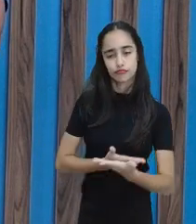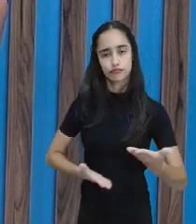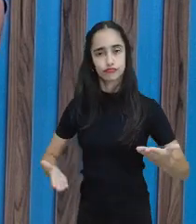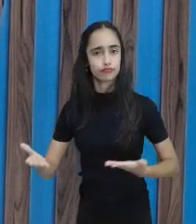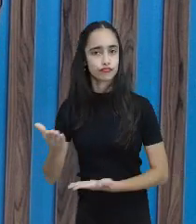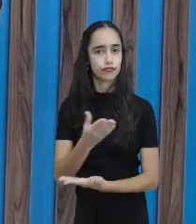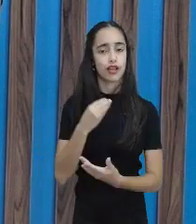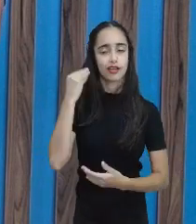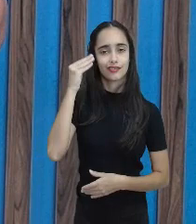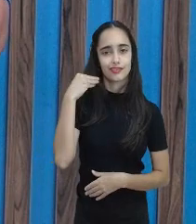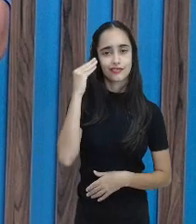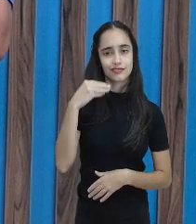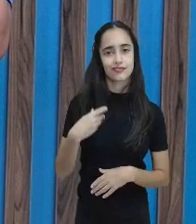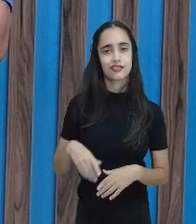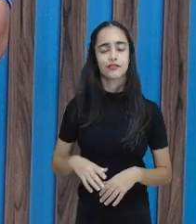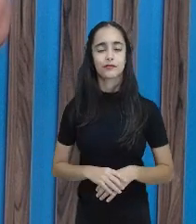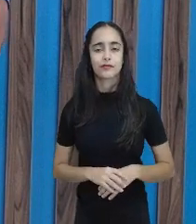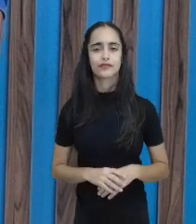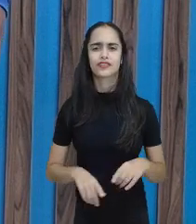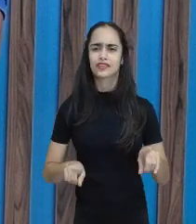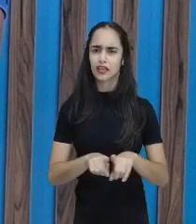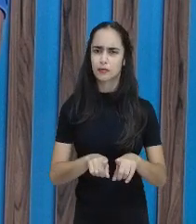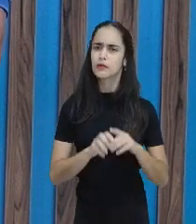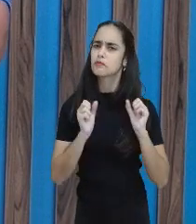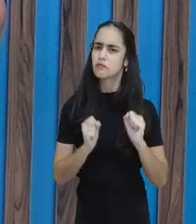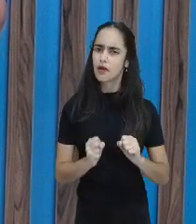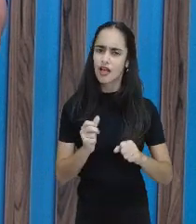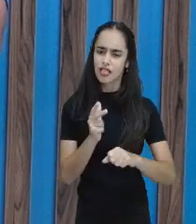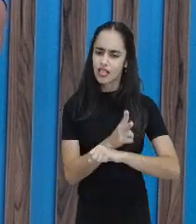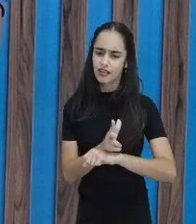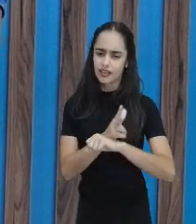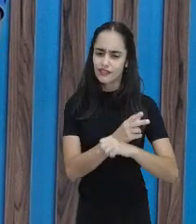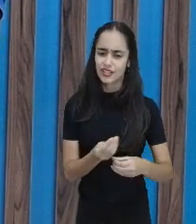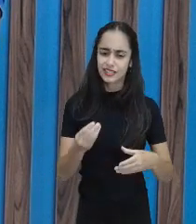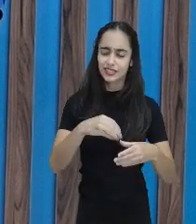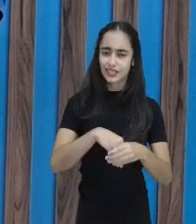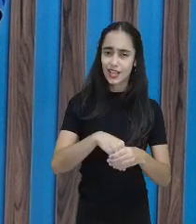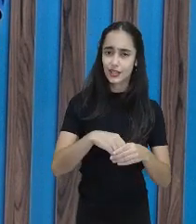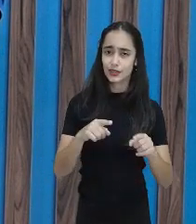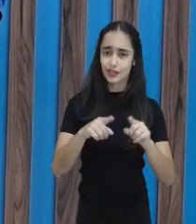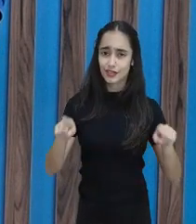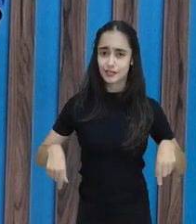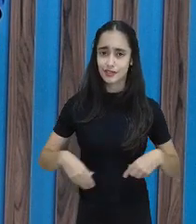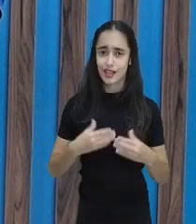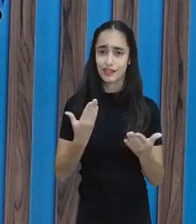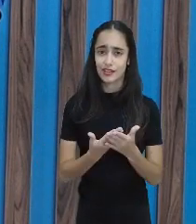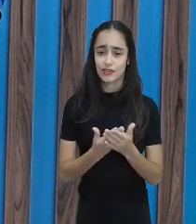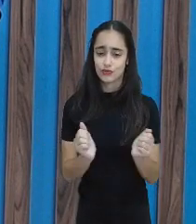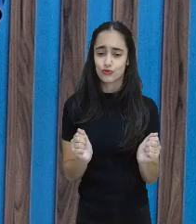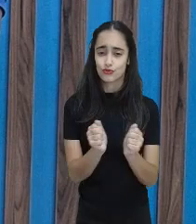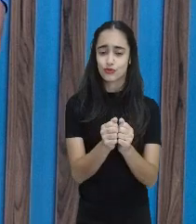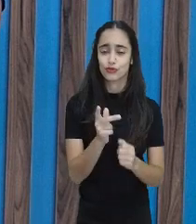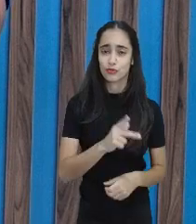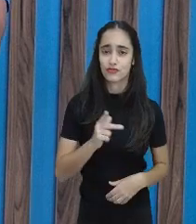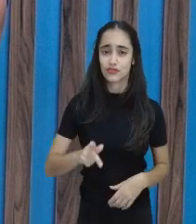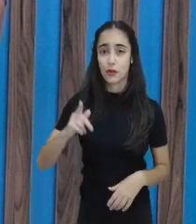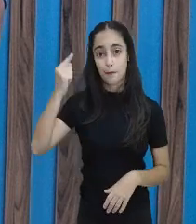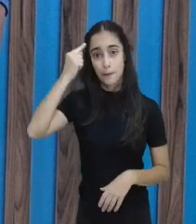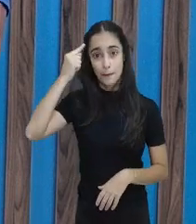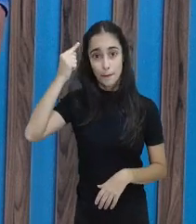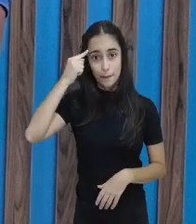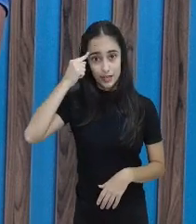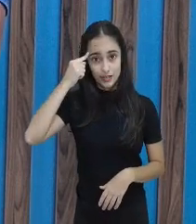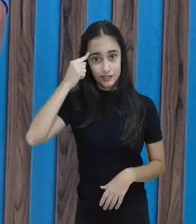pode até, se quiser, gravar esse vídeo na sala junto com a professora. Pensa aí, leva essa discussão para a sala de aula. E lá